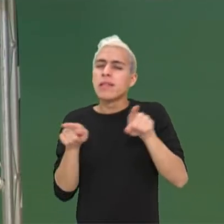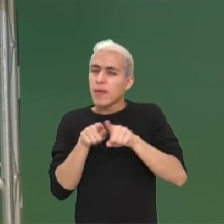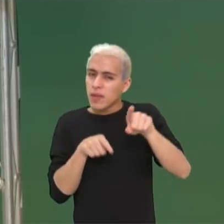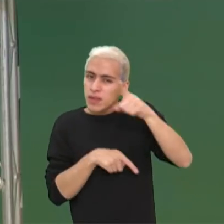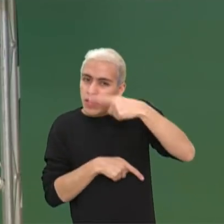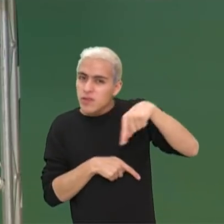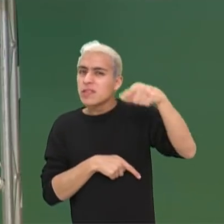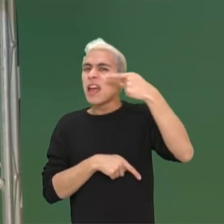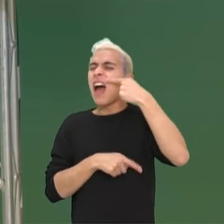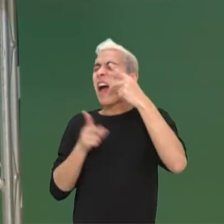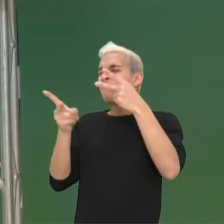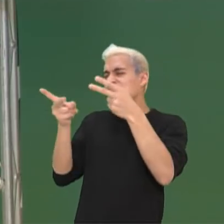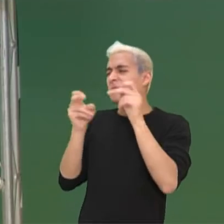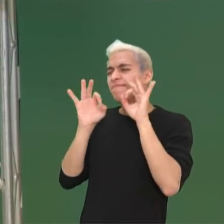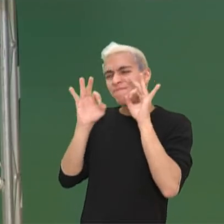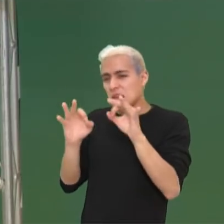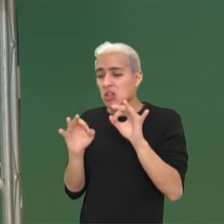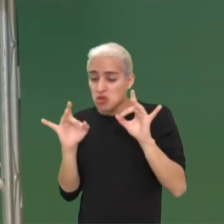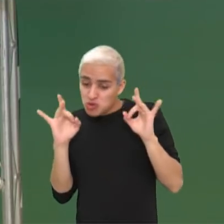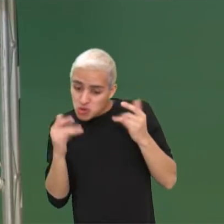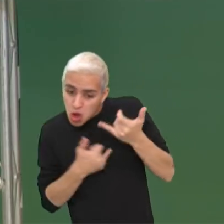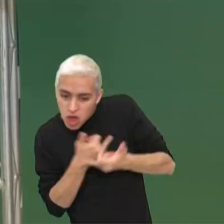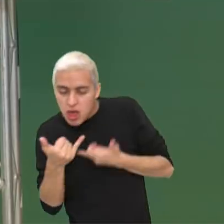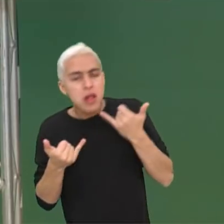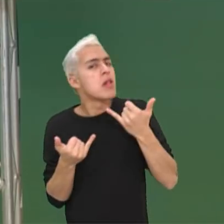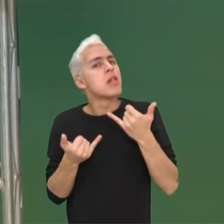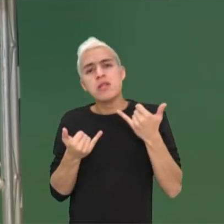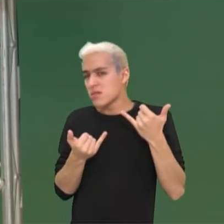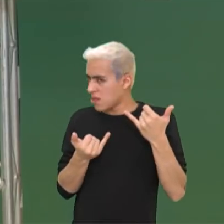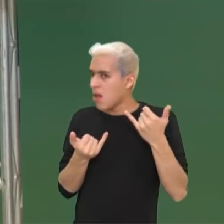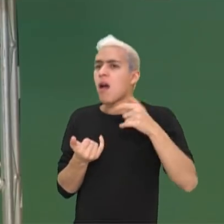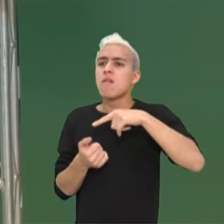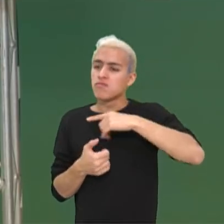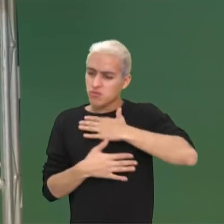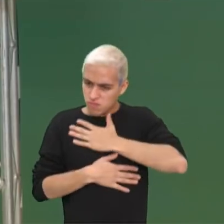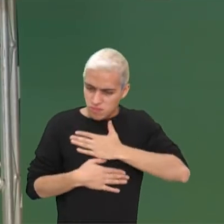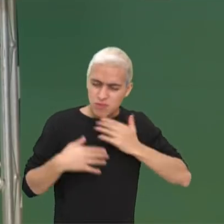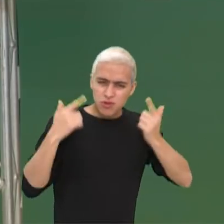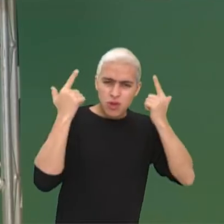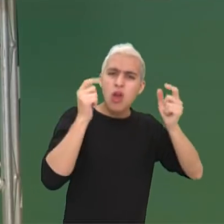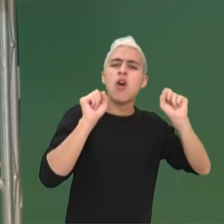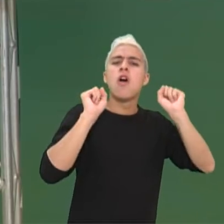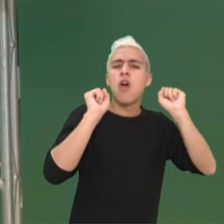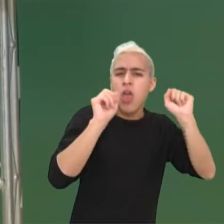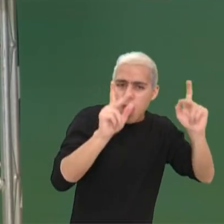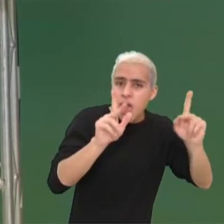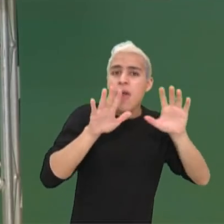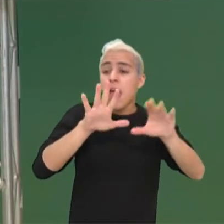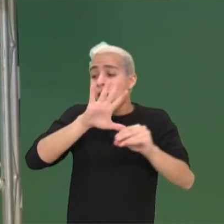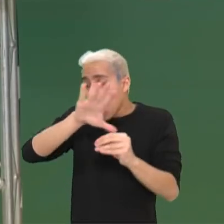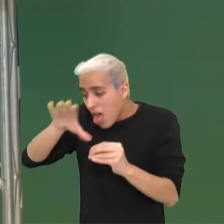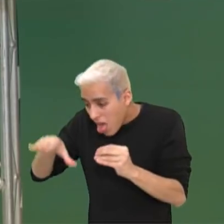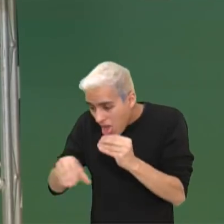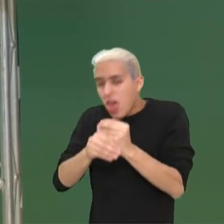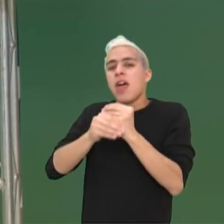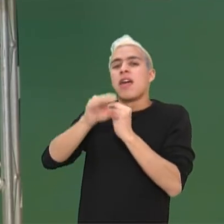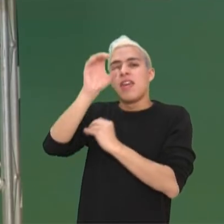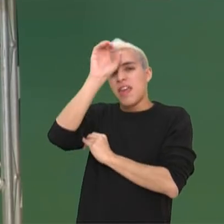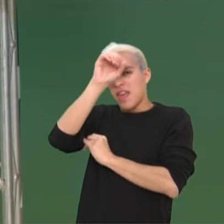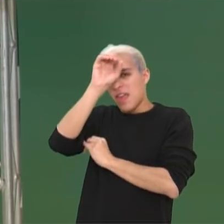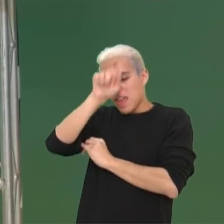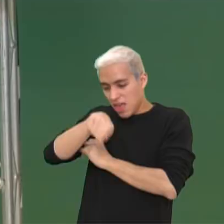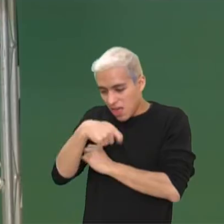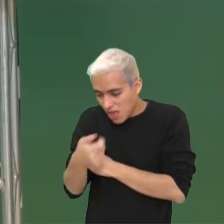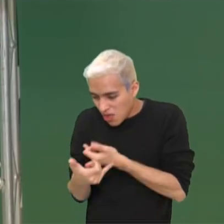tabuleiro não é só diversão, né? Isso que é o mais importante, que vocês tenham entendido que sempre vamos aprender algo além dos